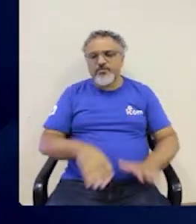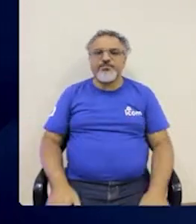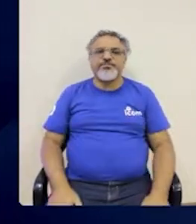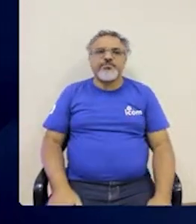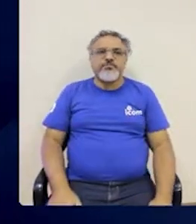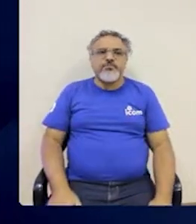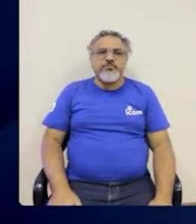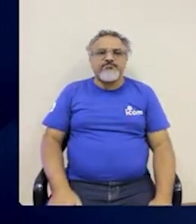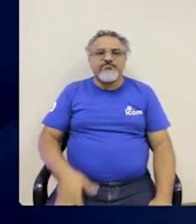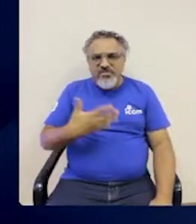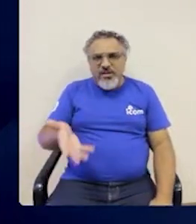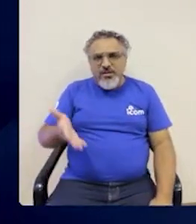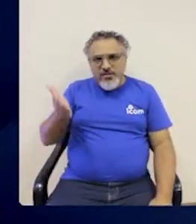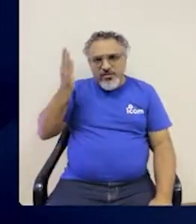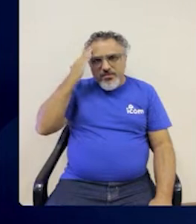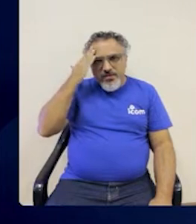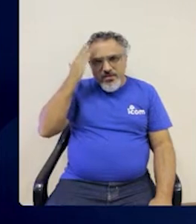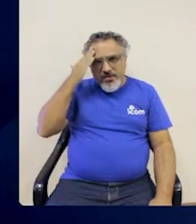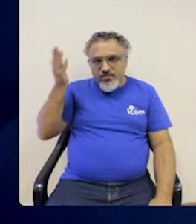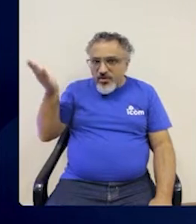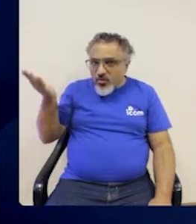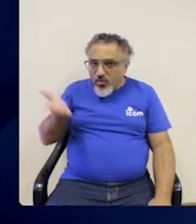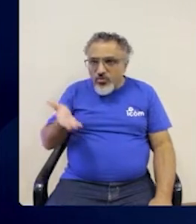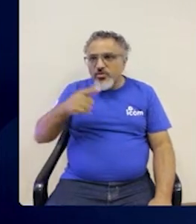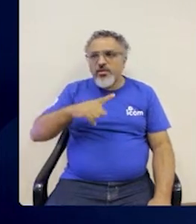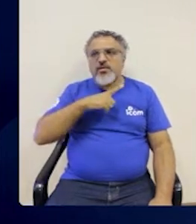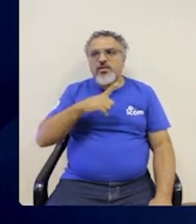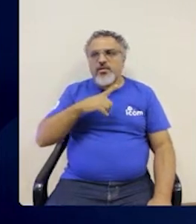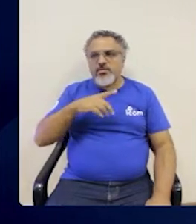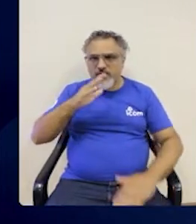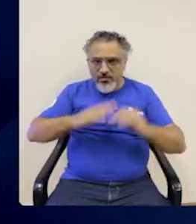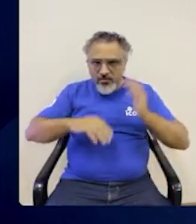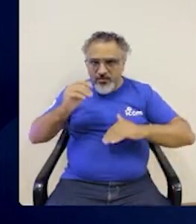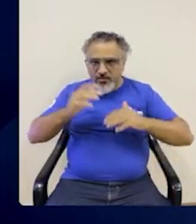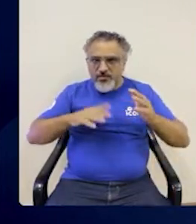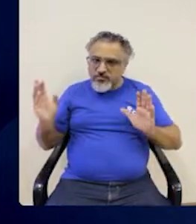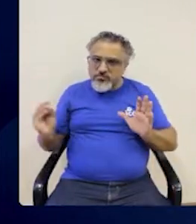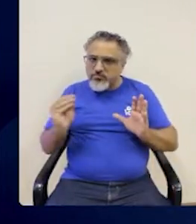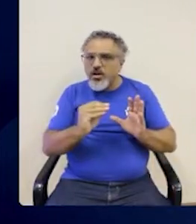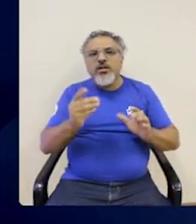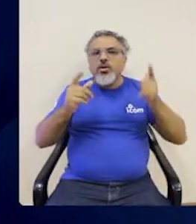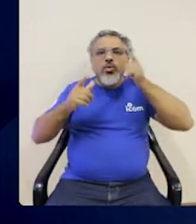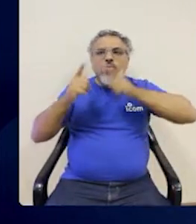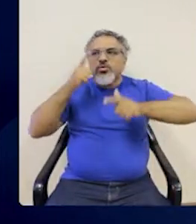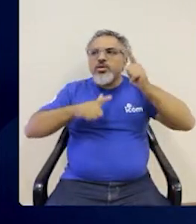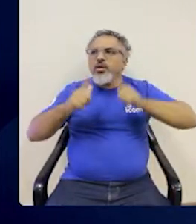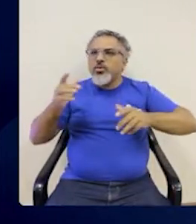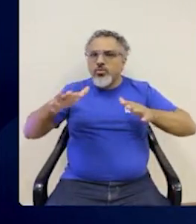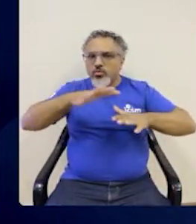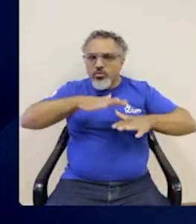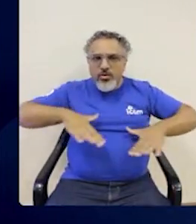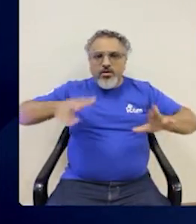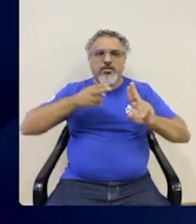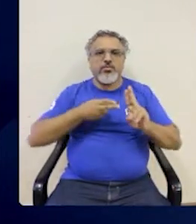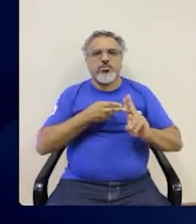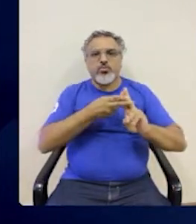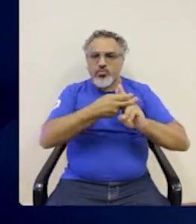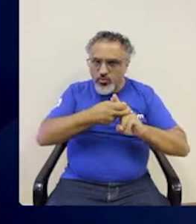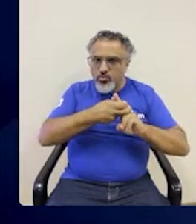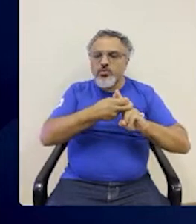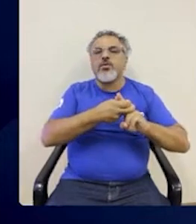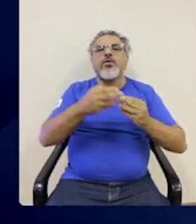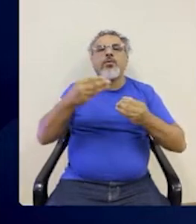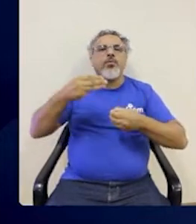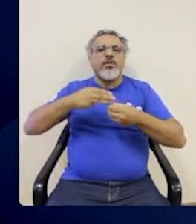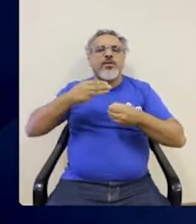Então, assim, a gente sabe hoje, né, que as práticas integrativas e complementares elas conseguiram entrar ali no âmbito do SUS. O município de São